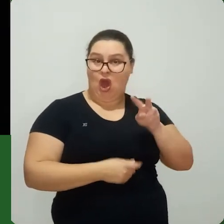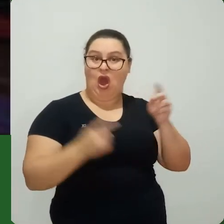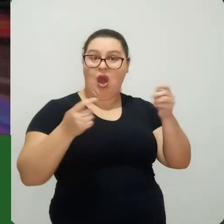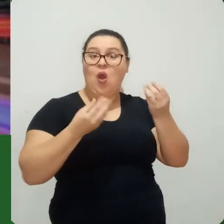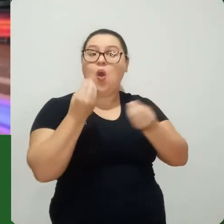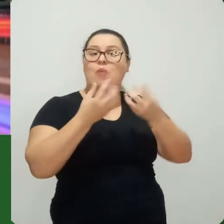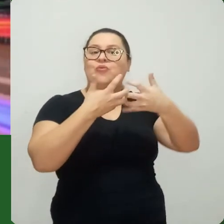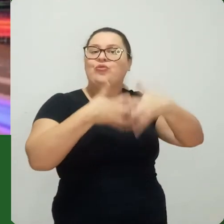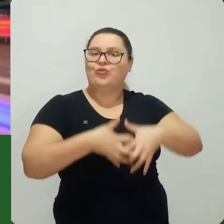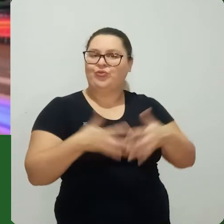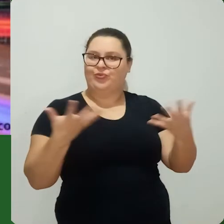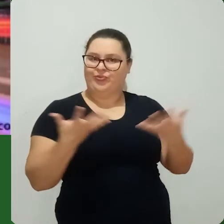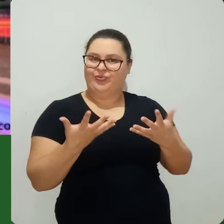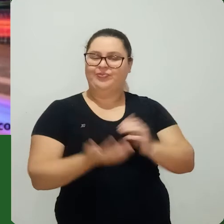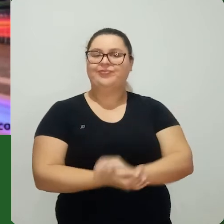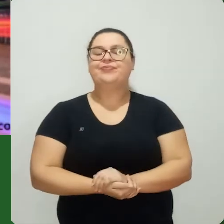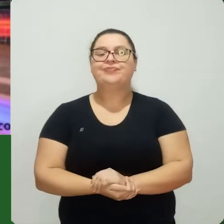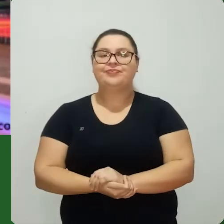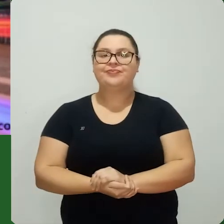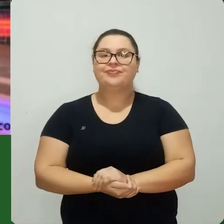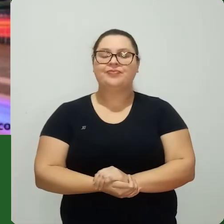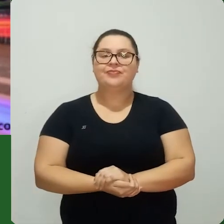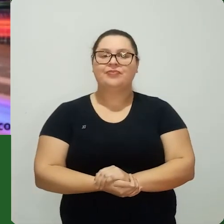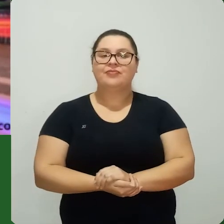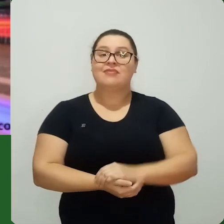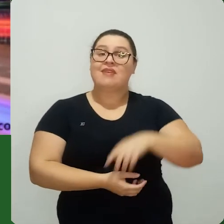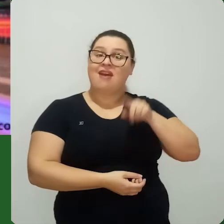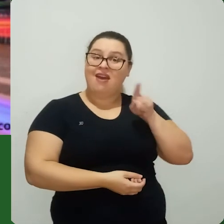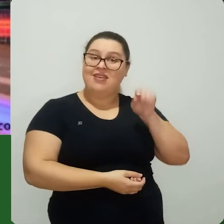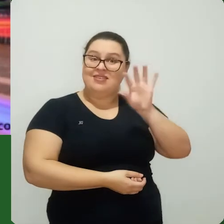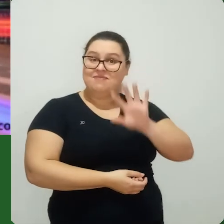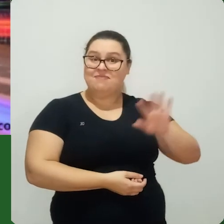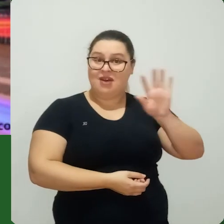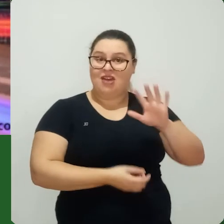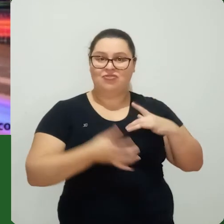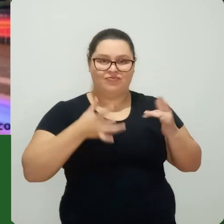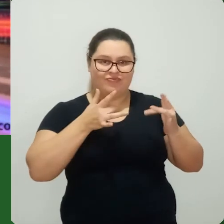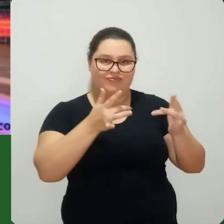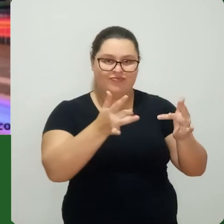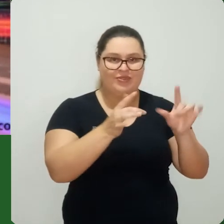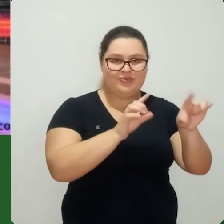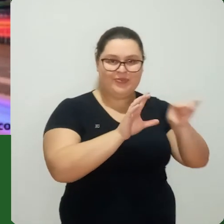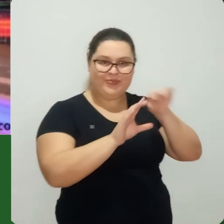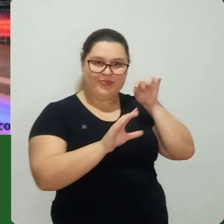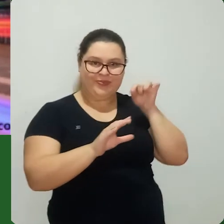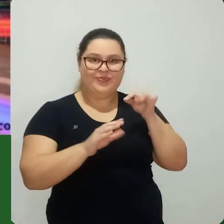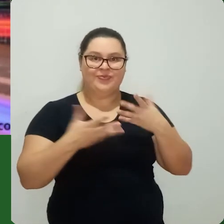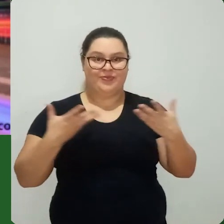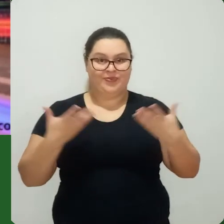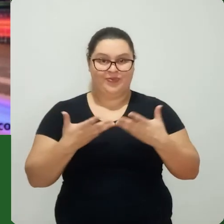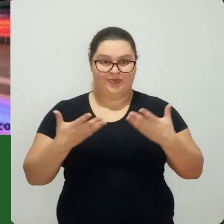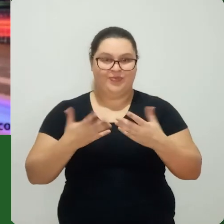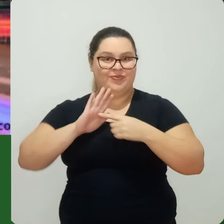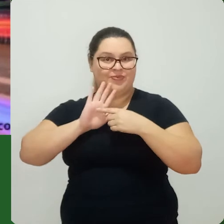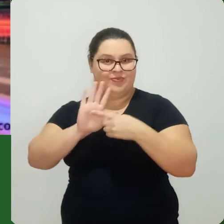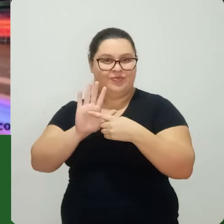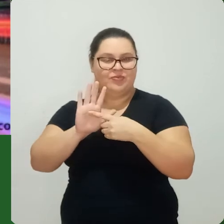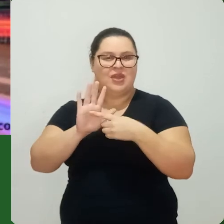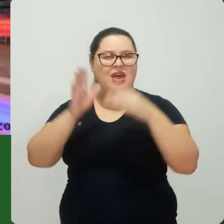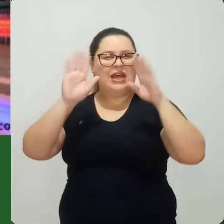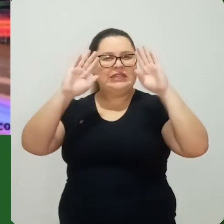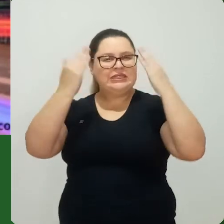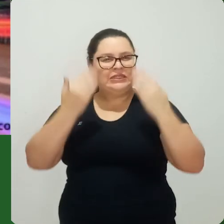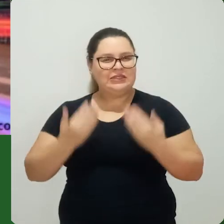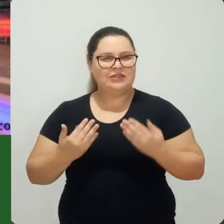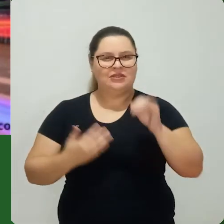funciona? Essa é uma imagem que eu busquei em um banco de imagens. E a gente vai usá-la agora para a gente fazer uma breve análise,